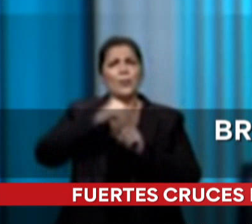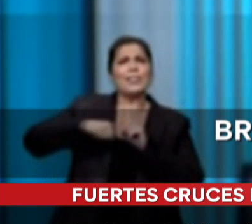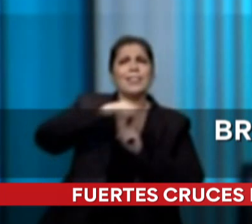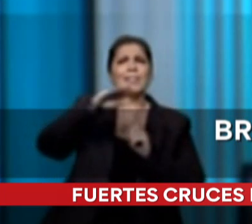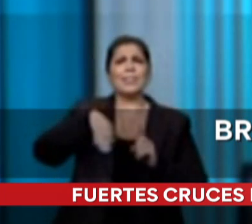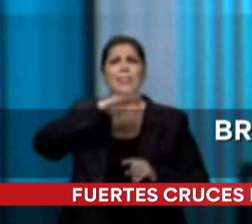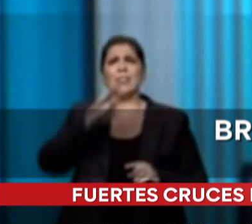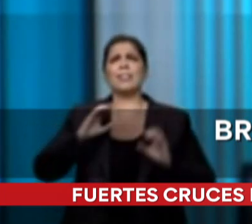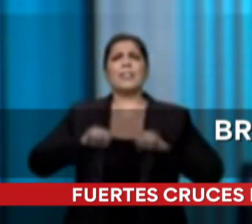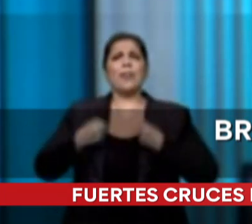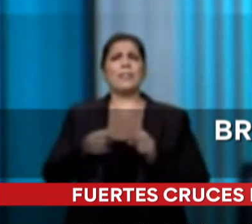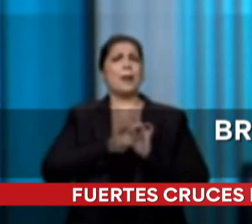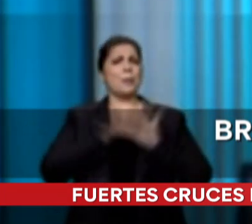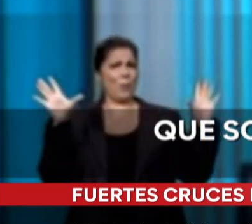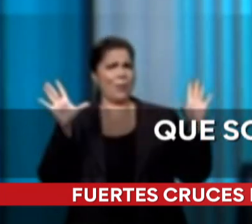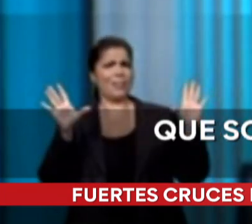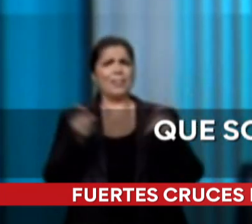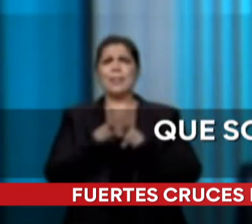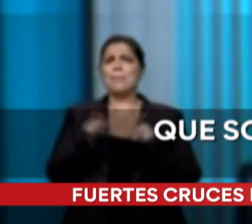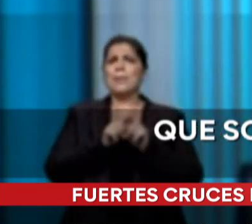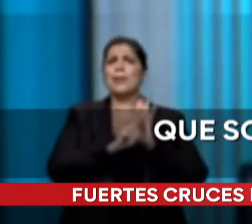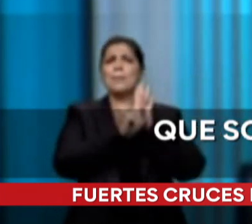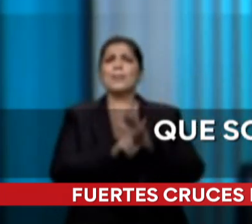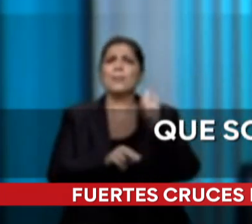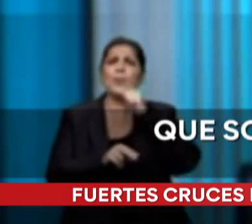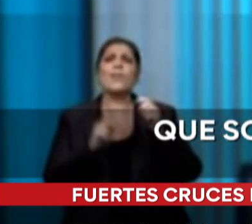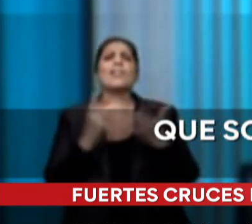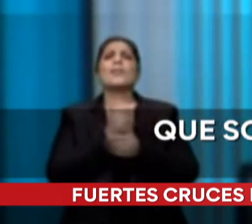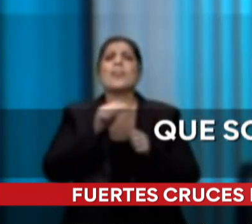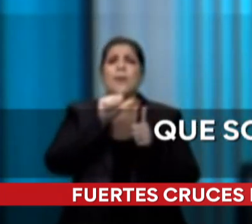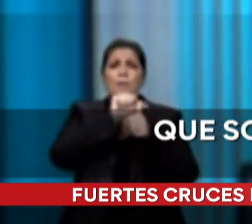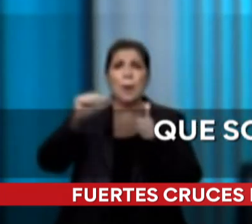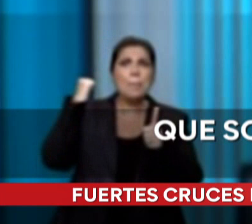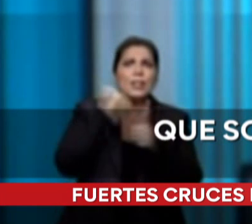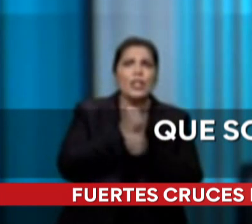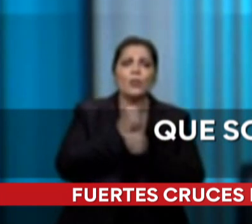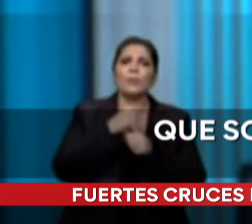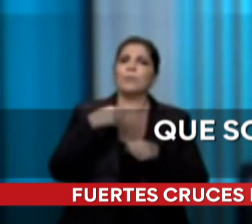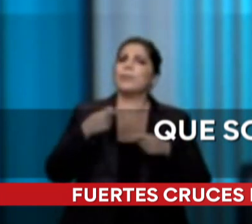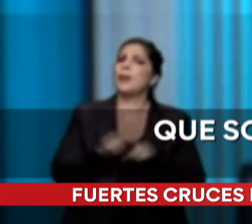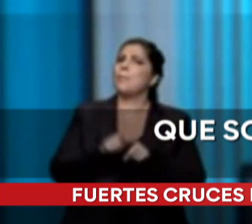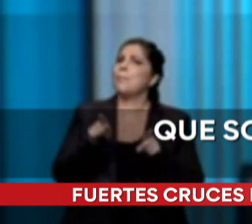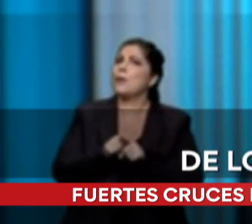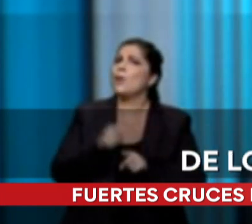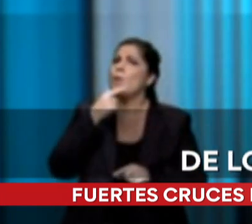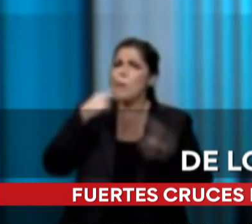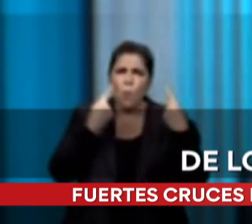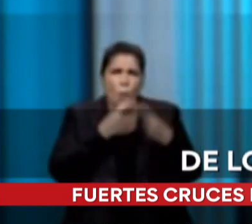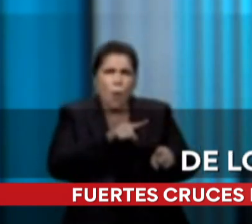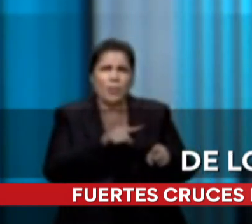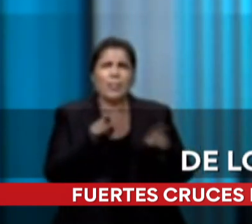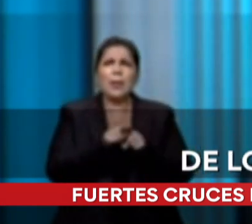democracia, estou em nome das mulheres que são vítimas do feminicídio e da agressão masculina, estou aqui em nome dos